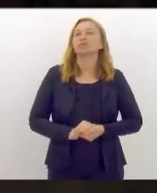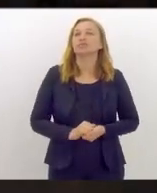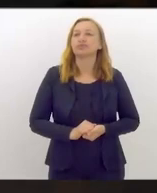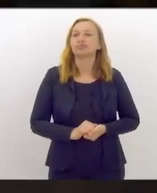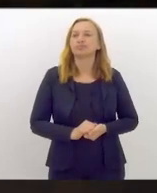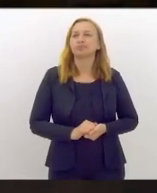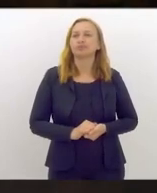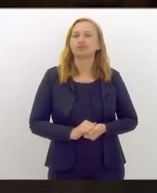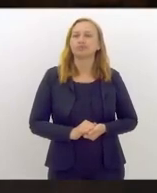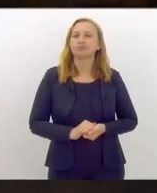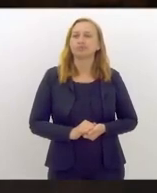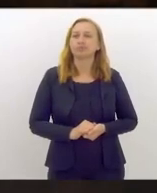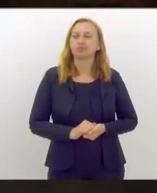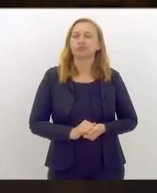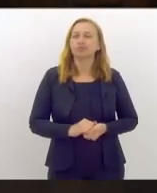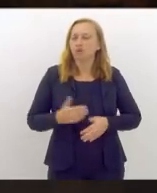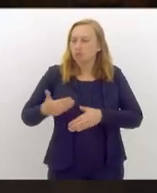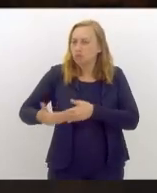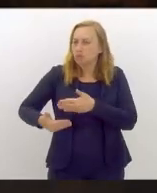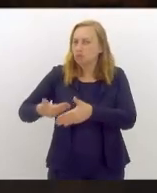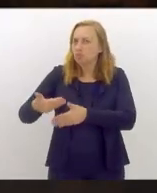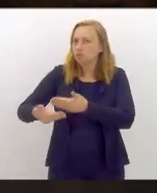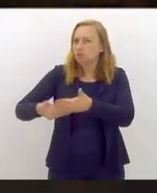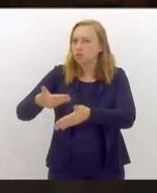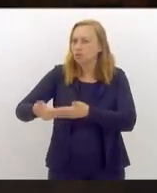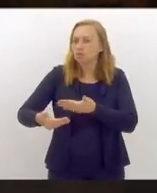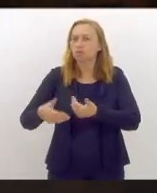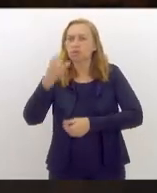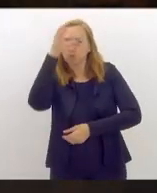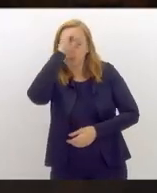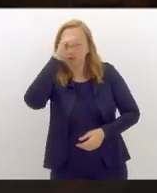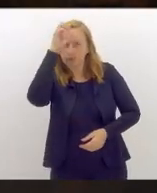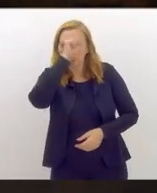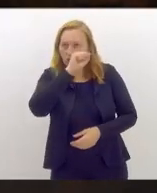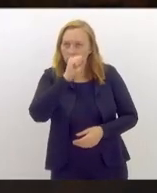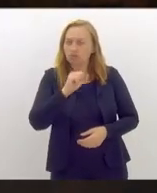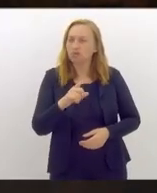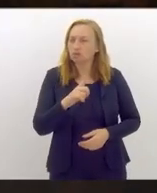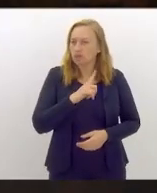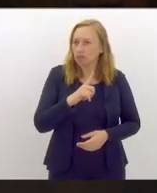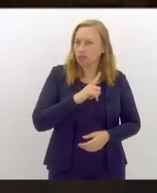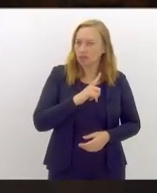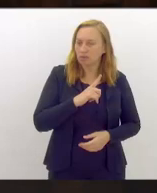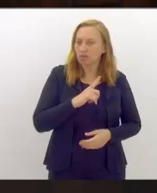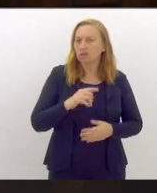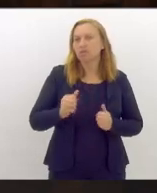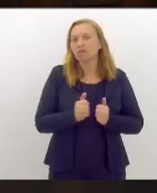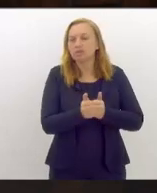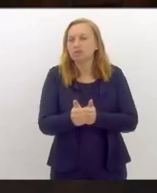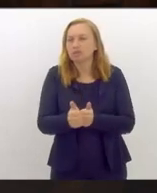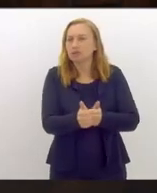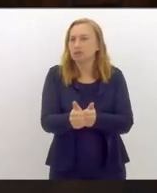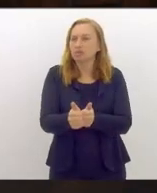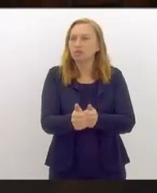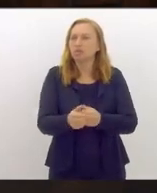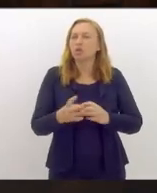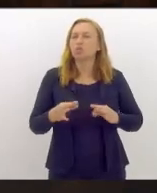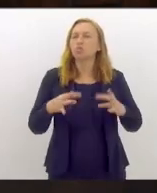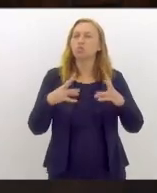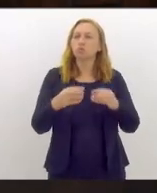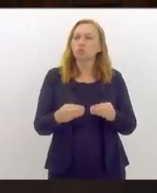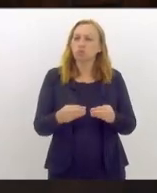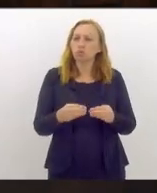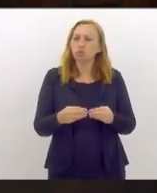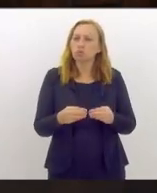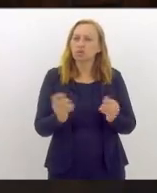e nesse processo eu tenho aprendido muito nessa nessa caminhada sobretudo por